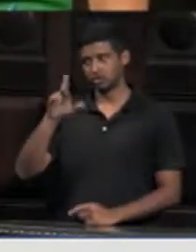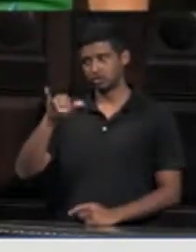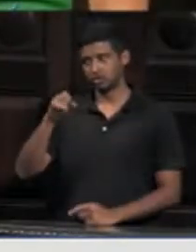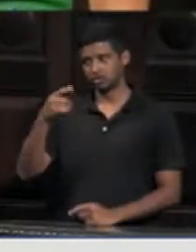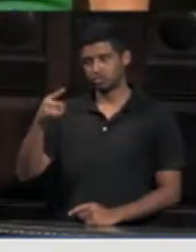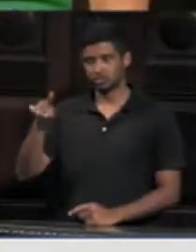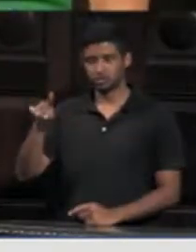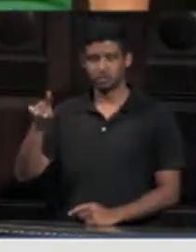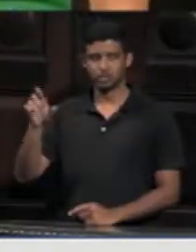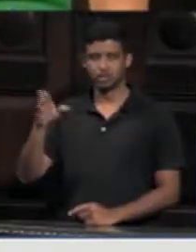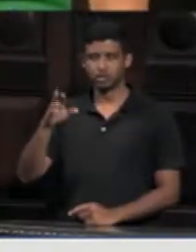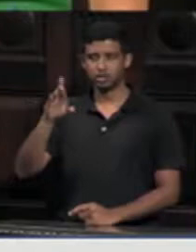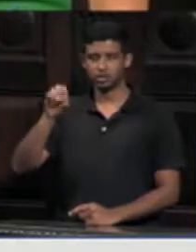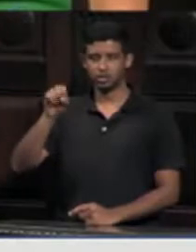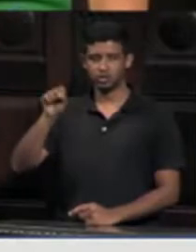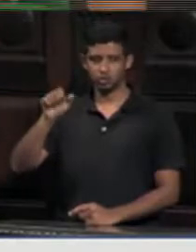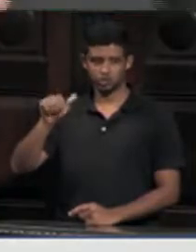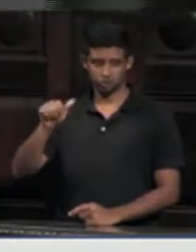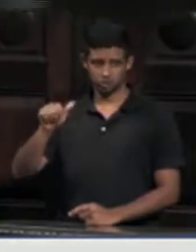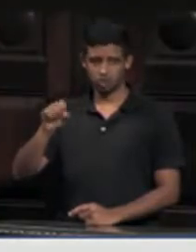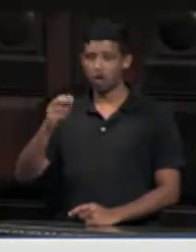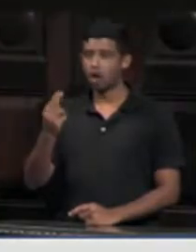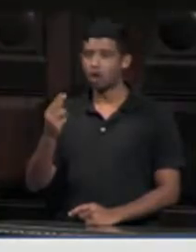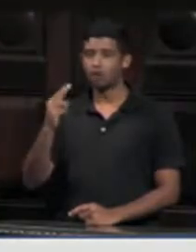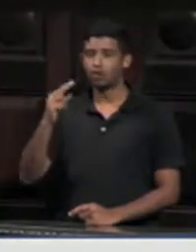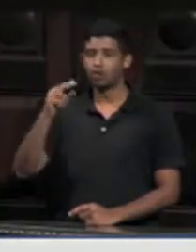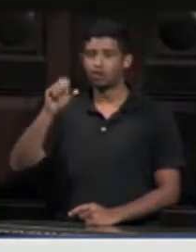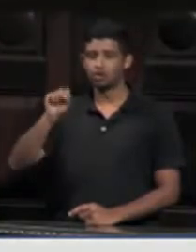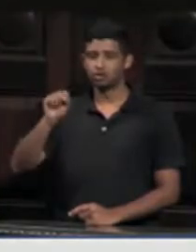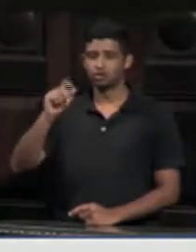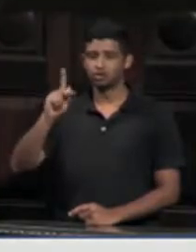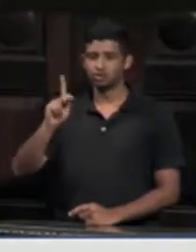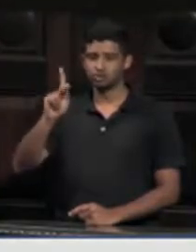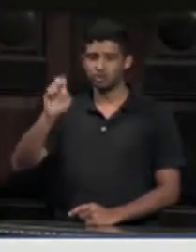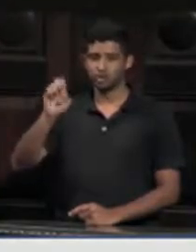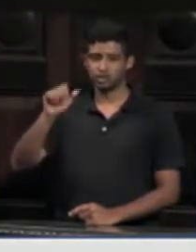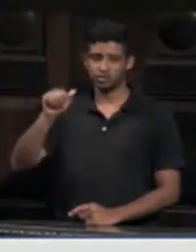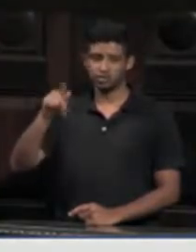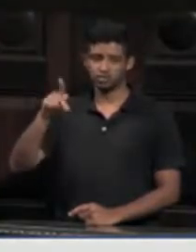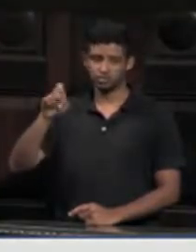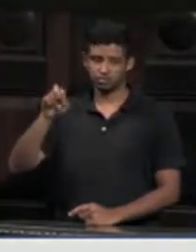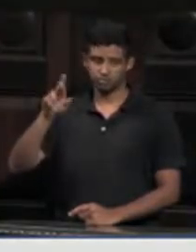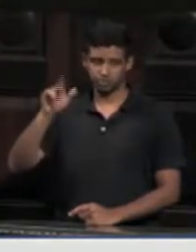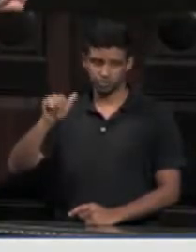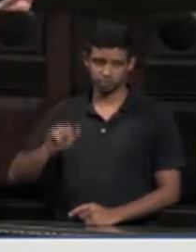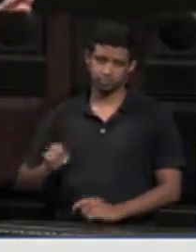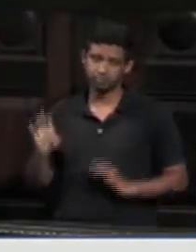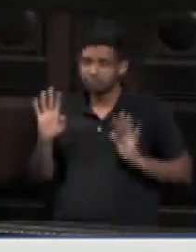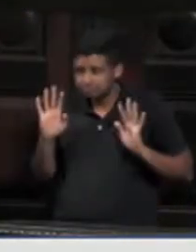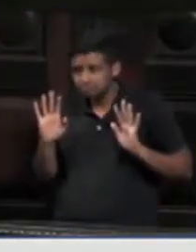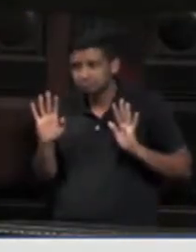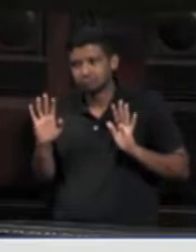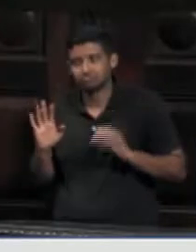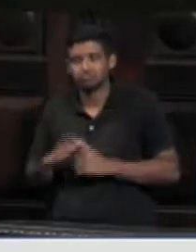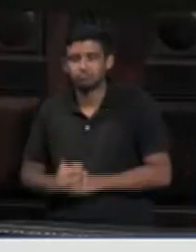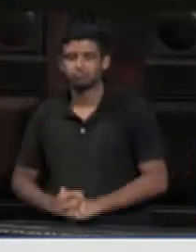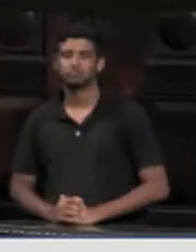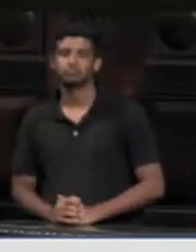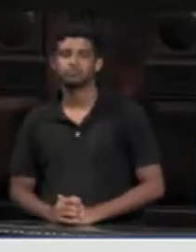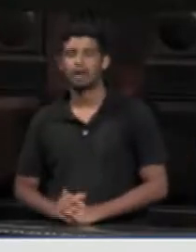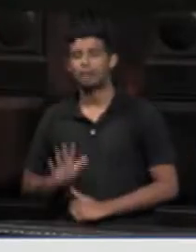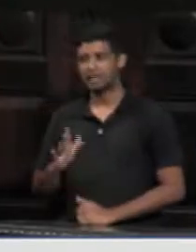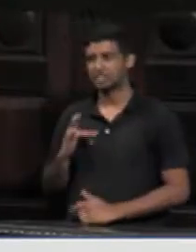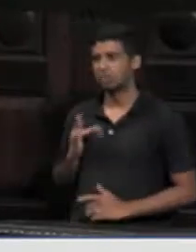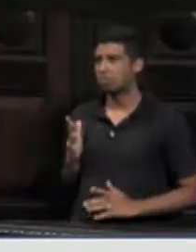minha. Shakespeare já está consagrado mundialmente, mas não vou